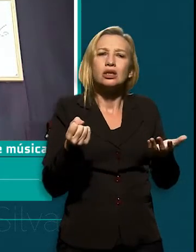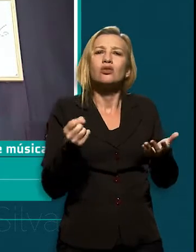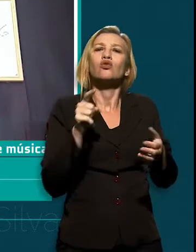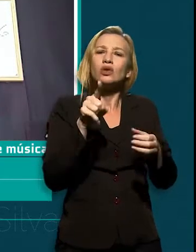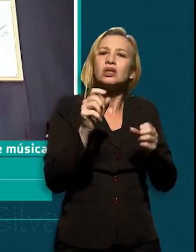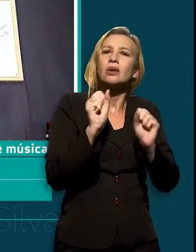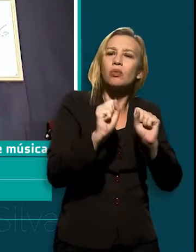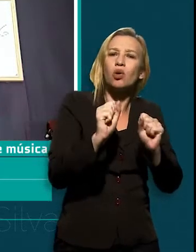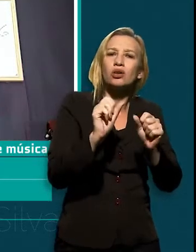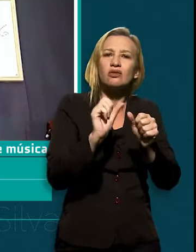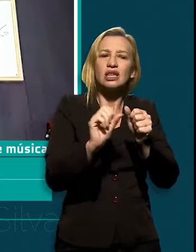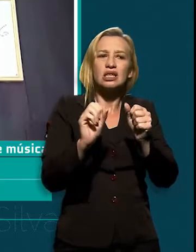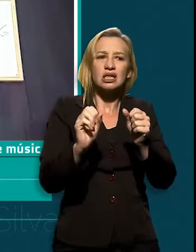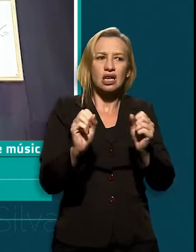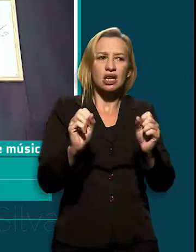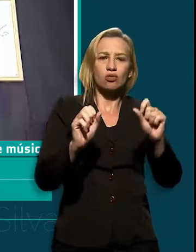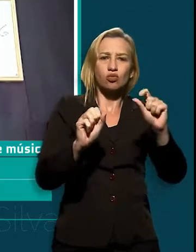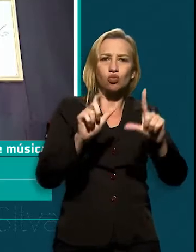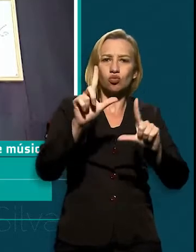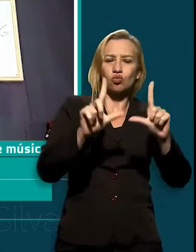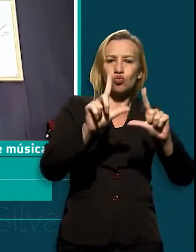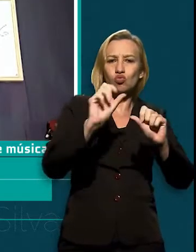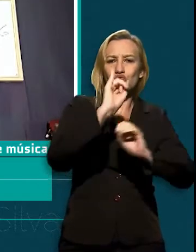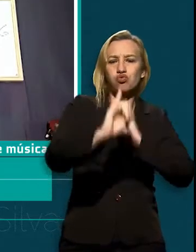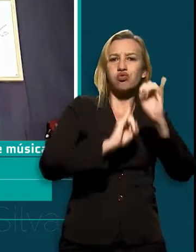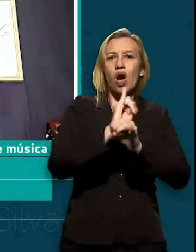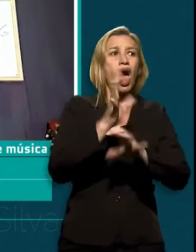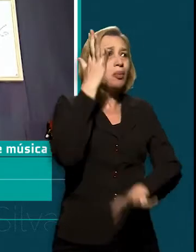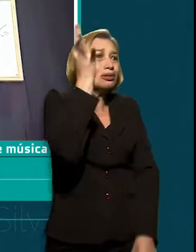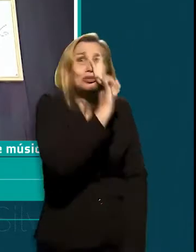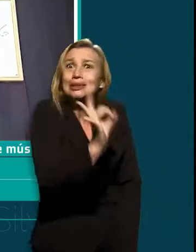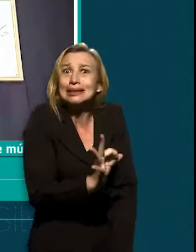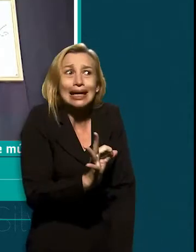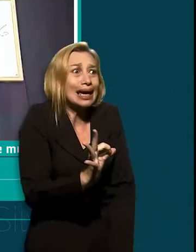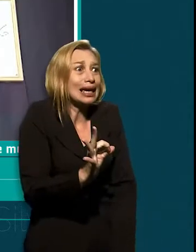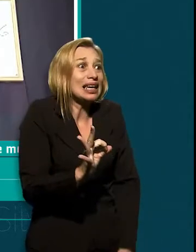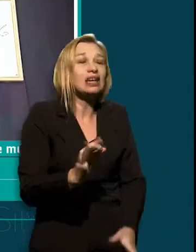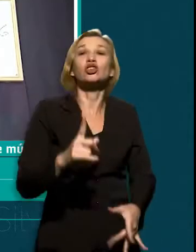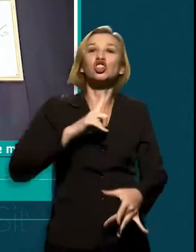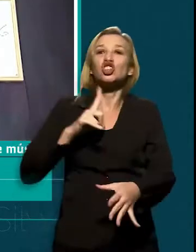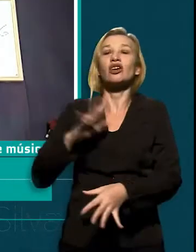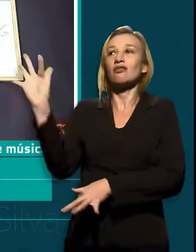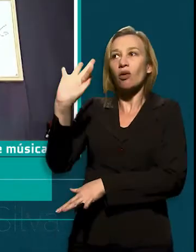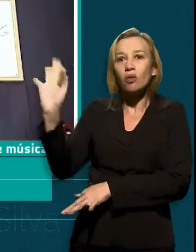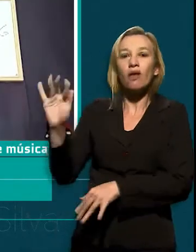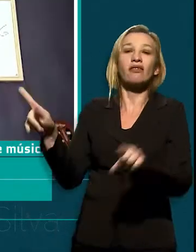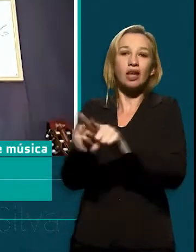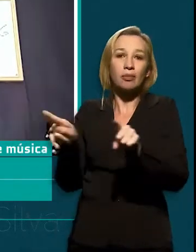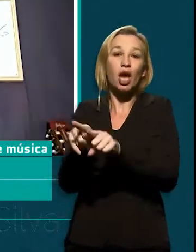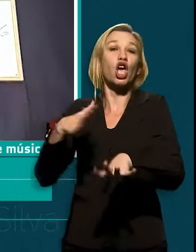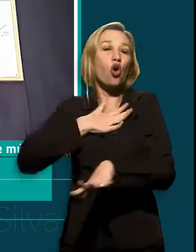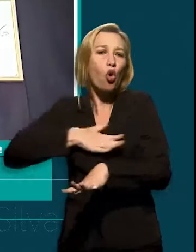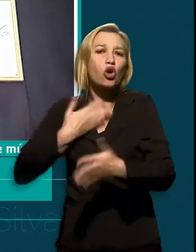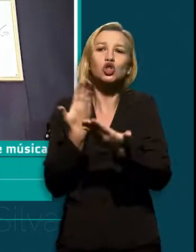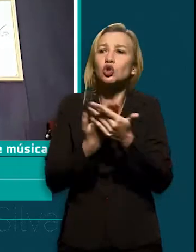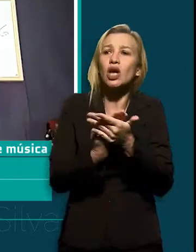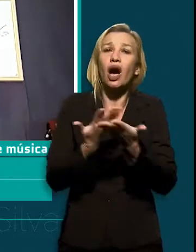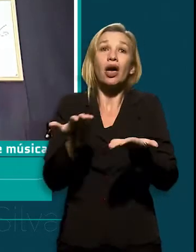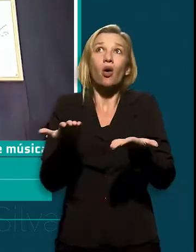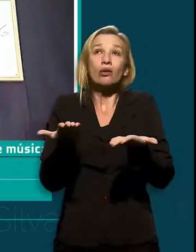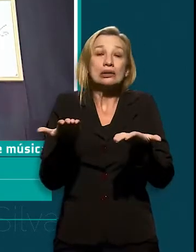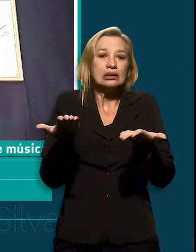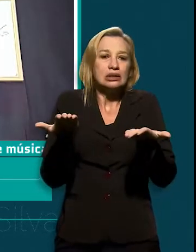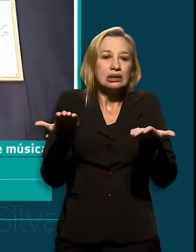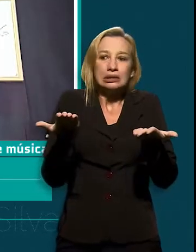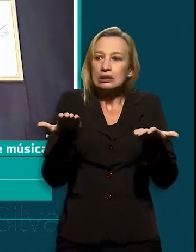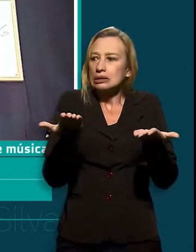você faz ao vivo. Eu falei, mas eu não sei fazer isso. Né? E tinha faculdade também, eu gosto muito de